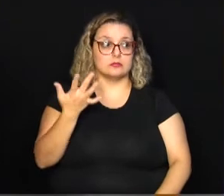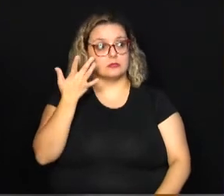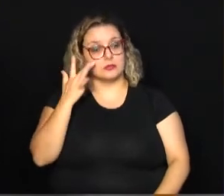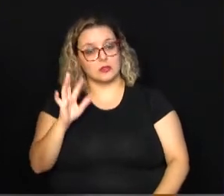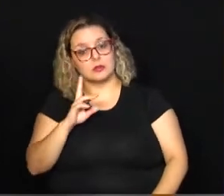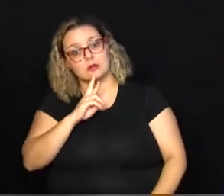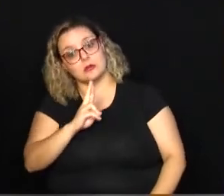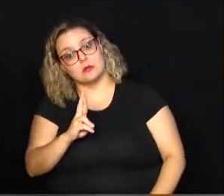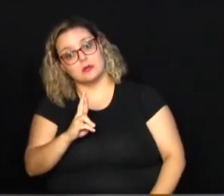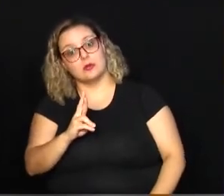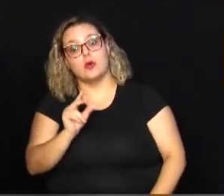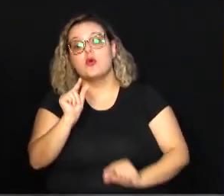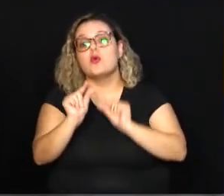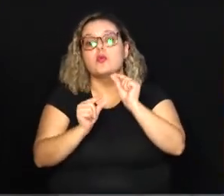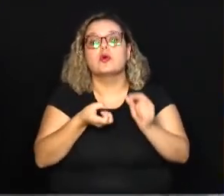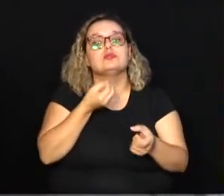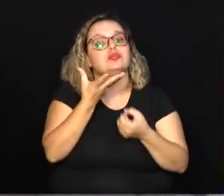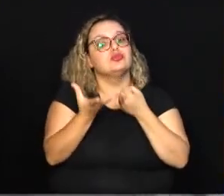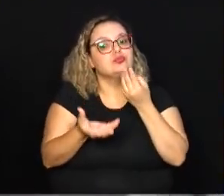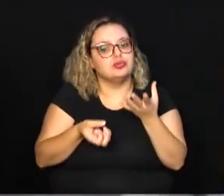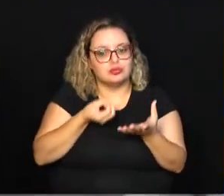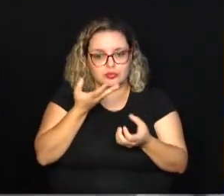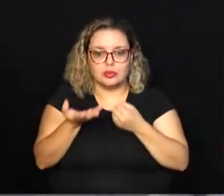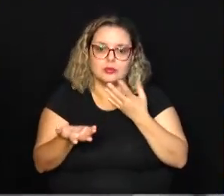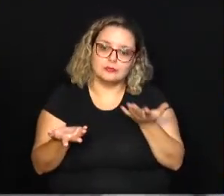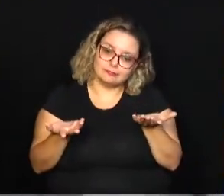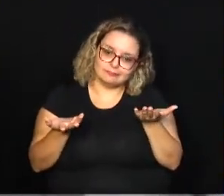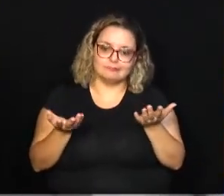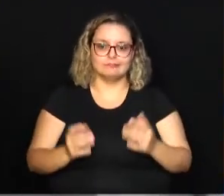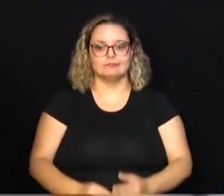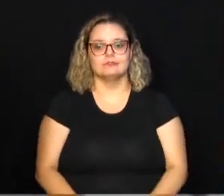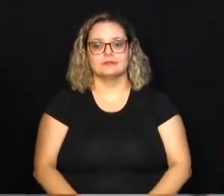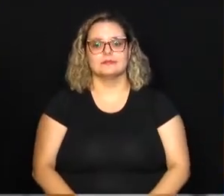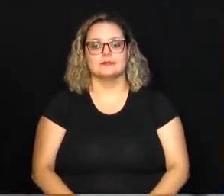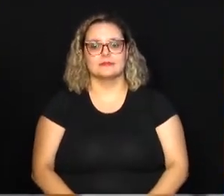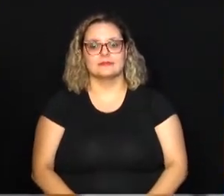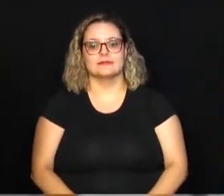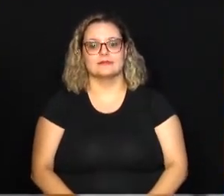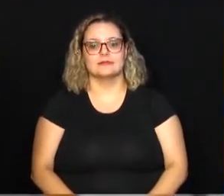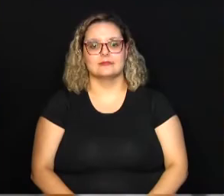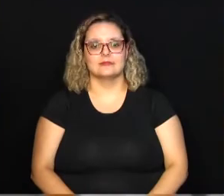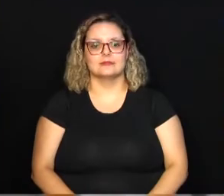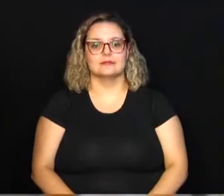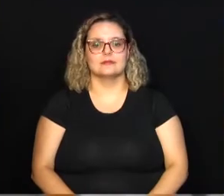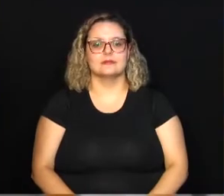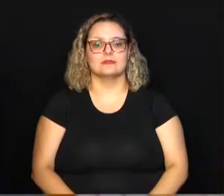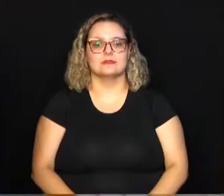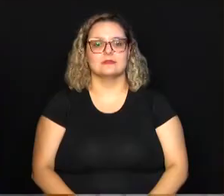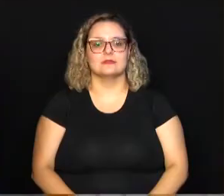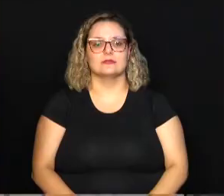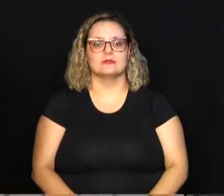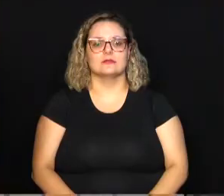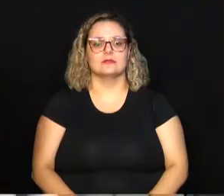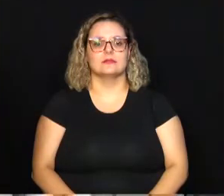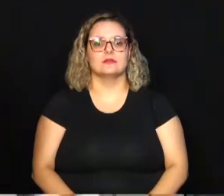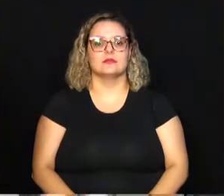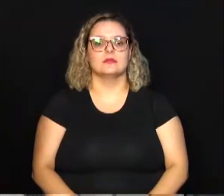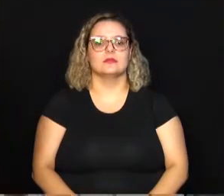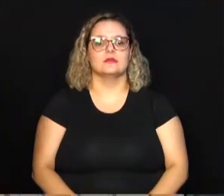foi um pouquinho de desabafo, mas tudo bem. Não, secretário, o senhor foi bem